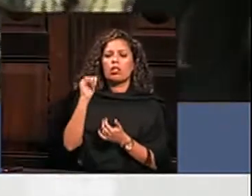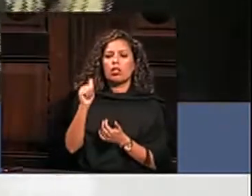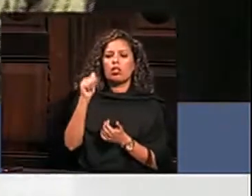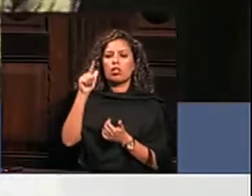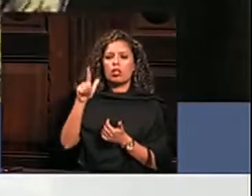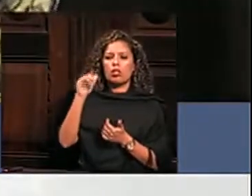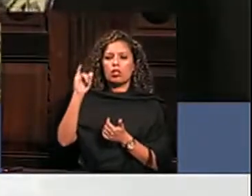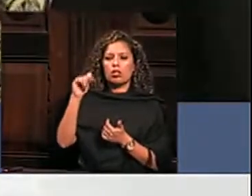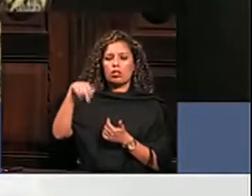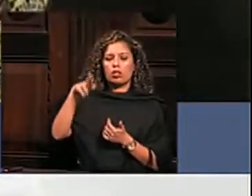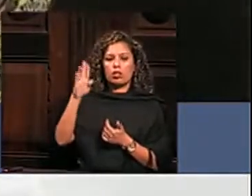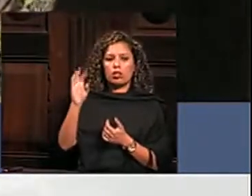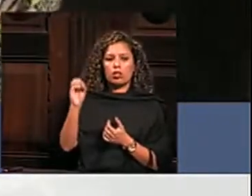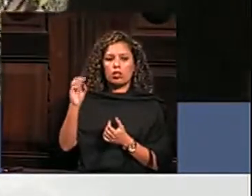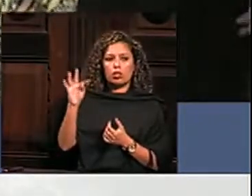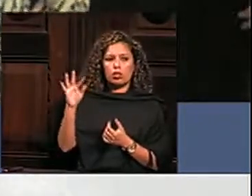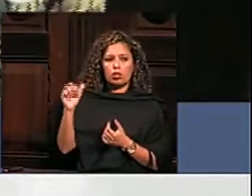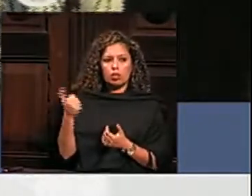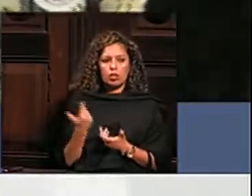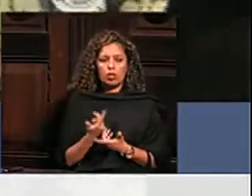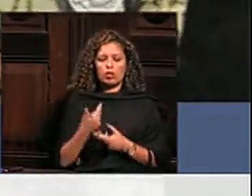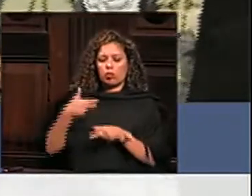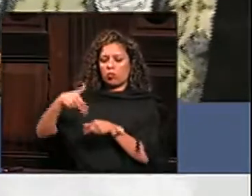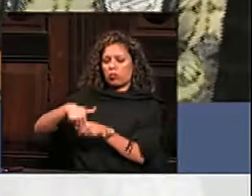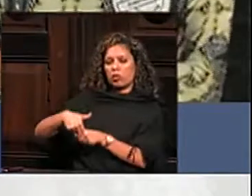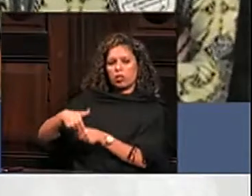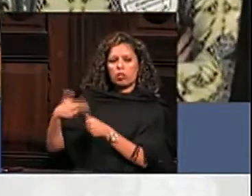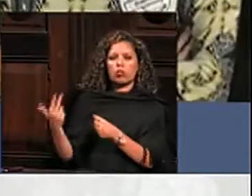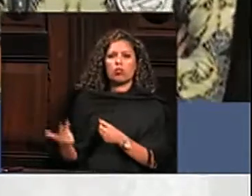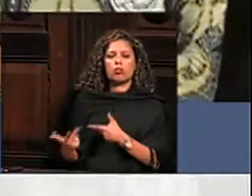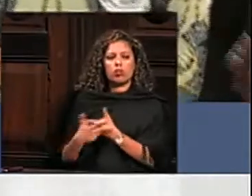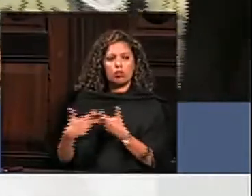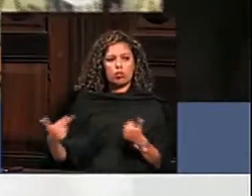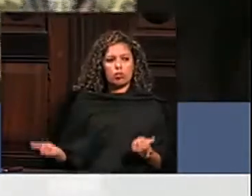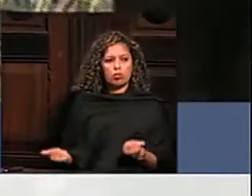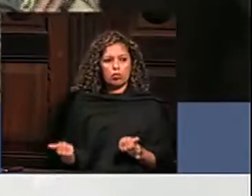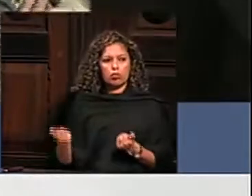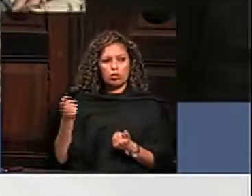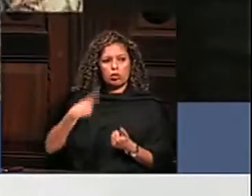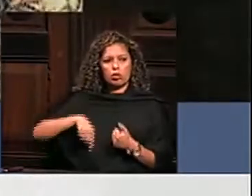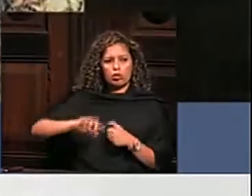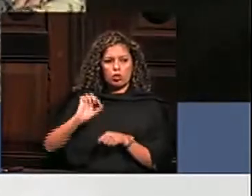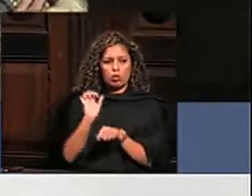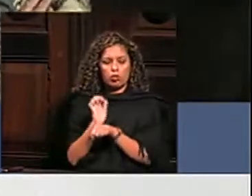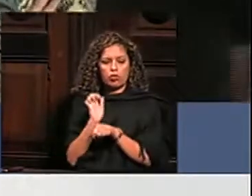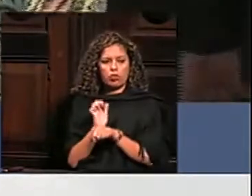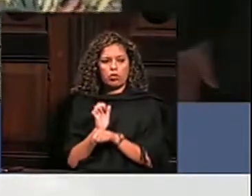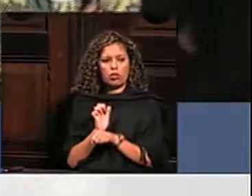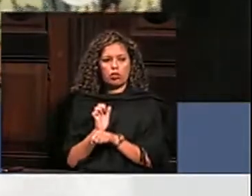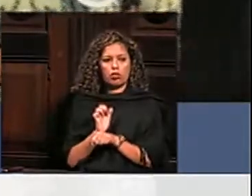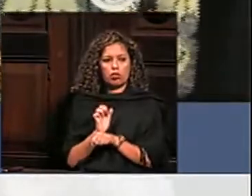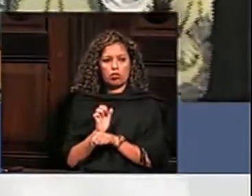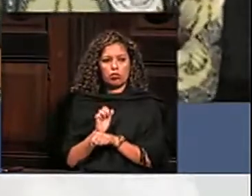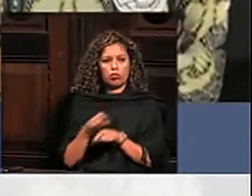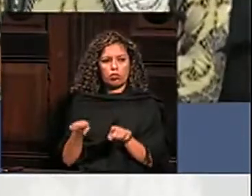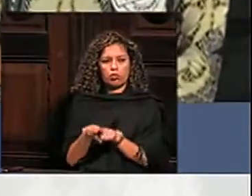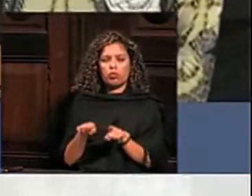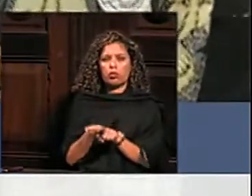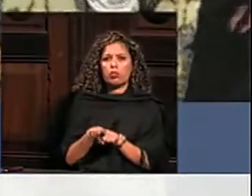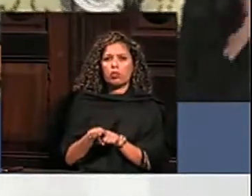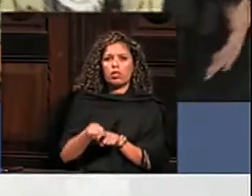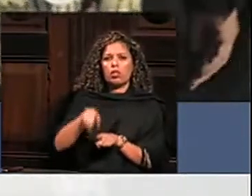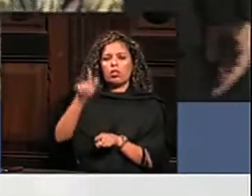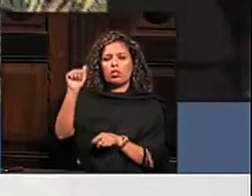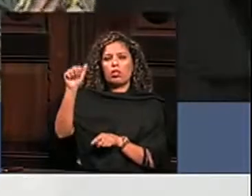em função da posição de Vossa Senhoria, de Vossa Excelência, que pretende incluir o gás de